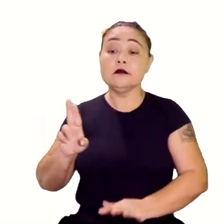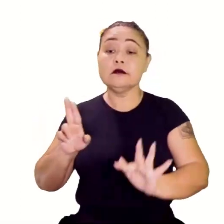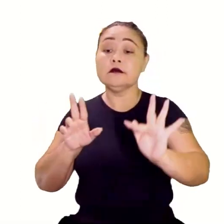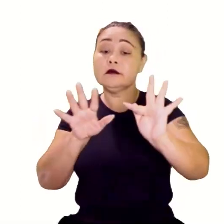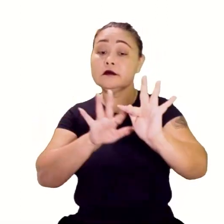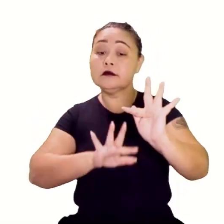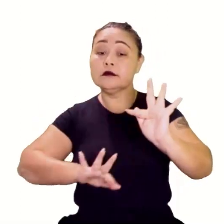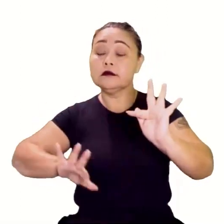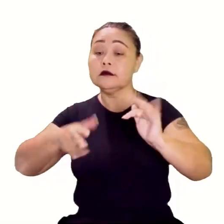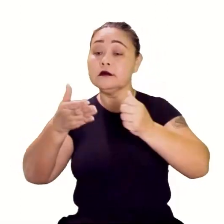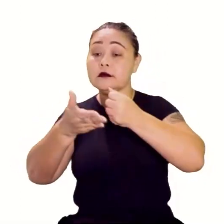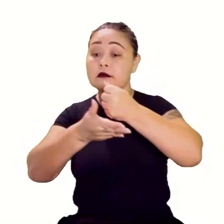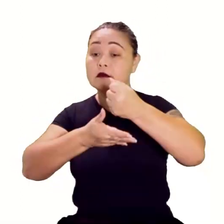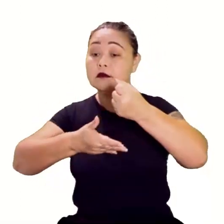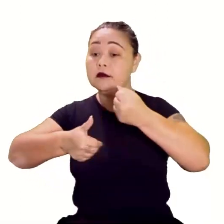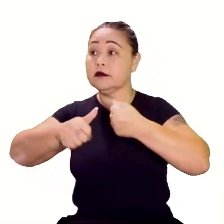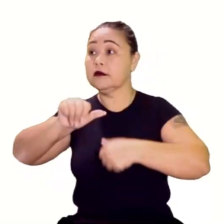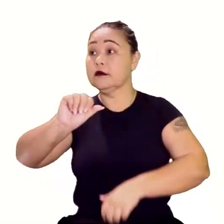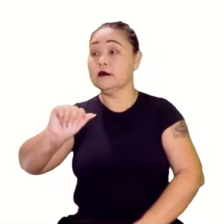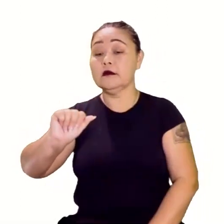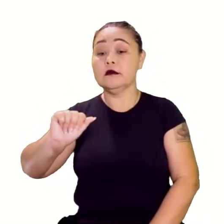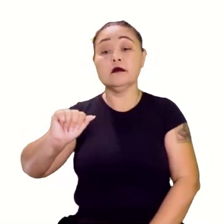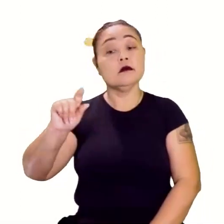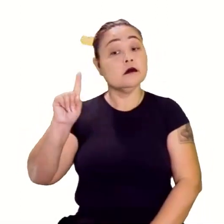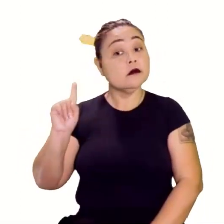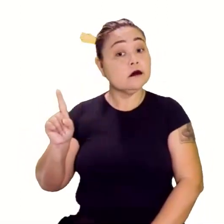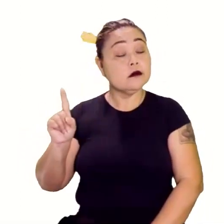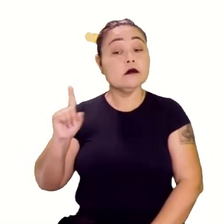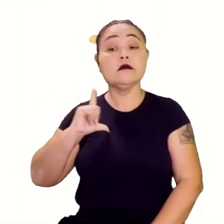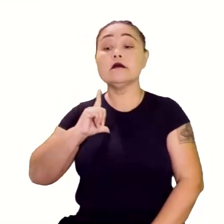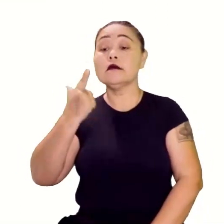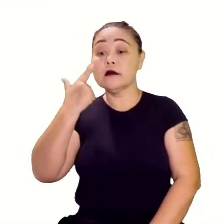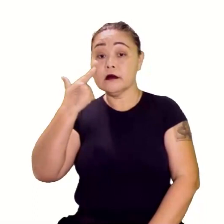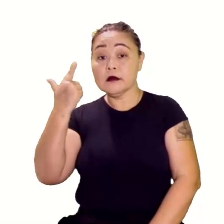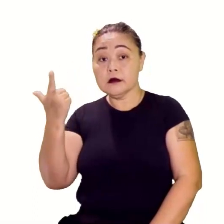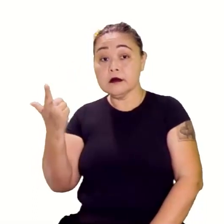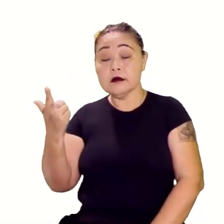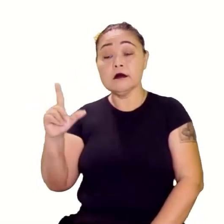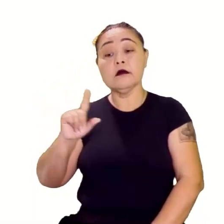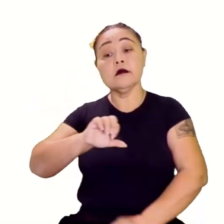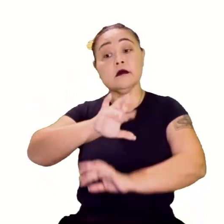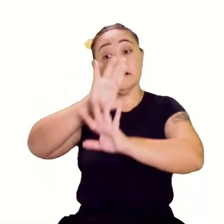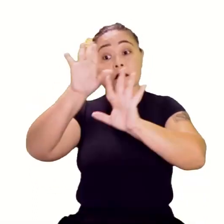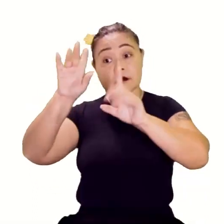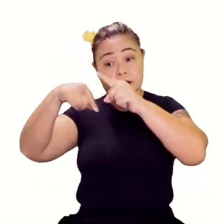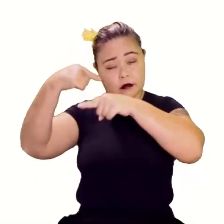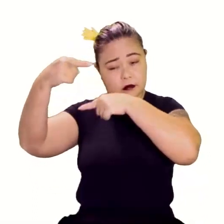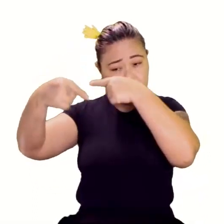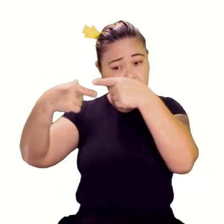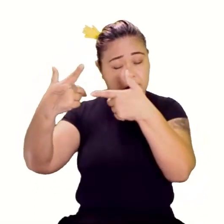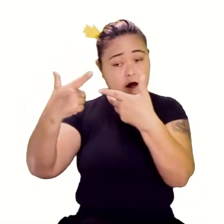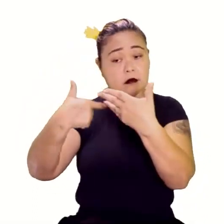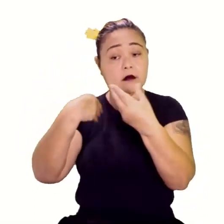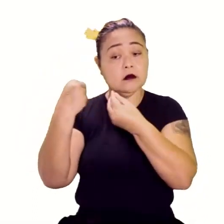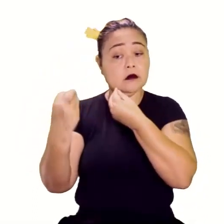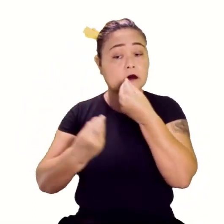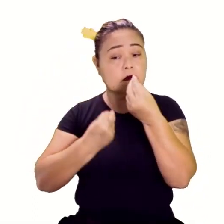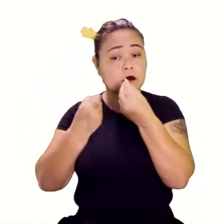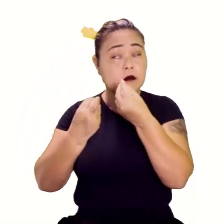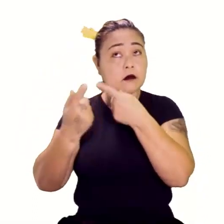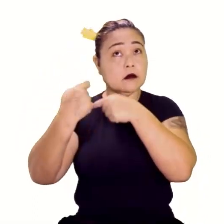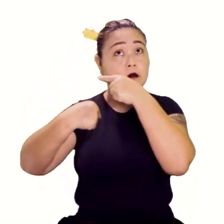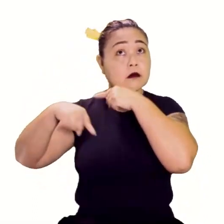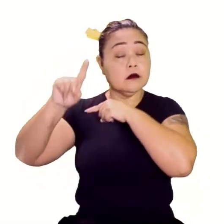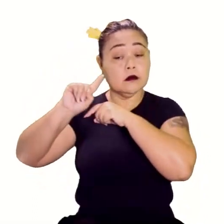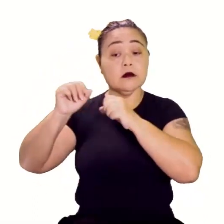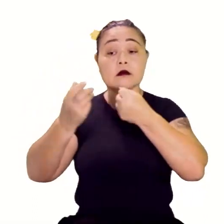função logarítmica de base A. Então, a gente vê aí as condições e, claro, vamos mostrar isso mais bonitinho, como a gente fez lá